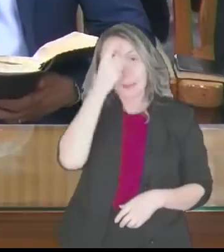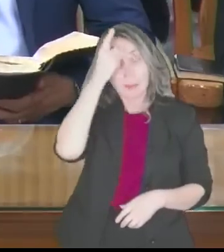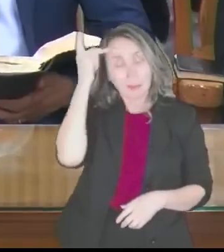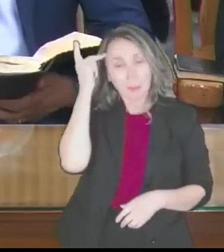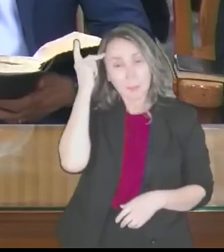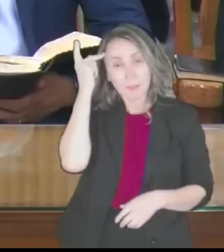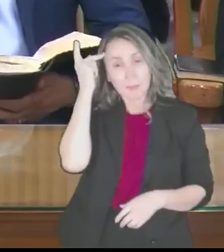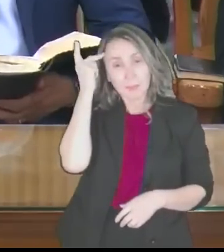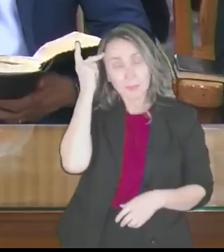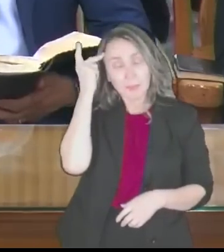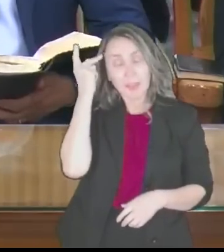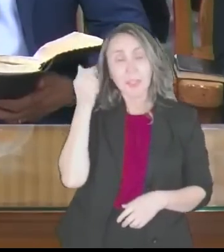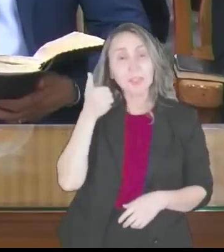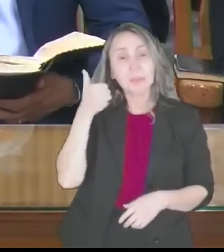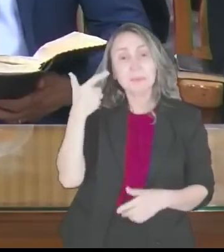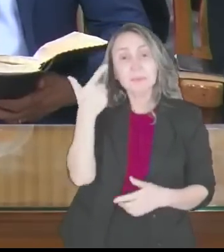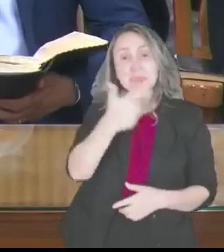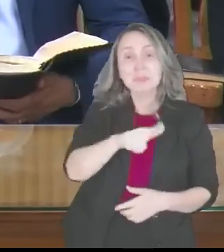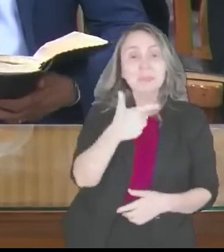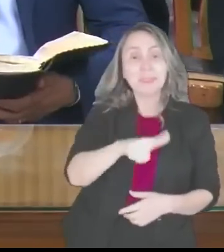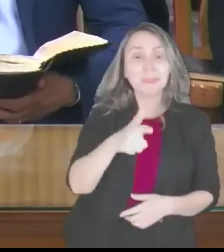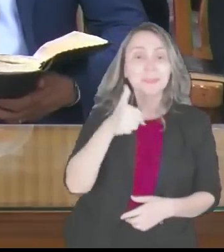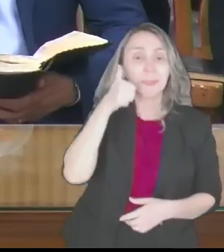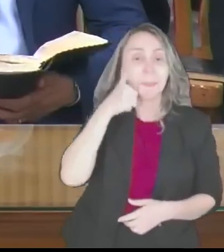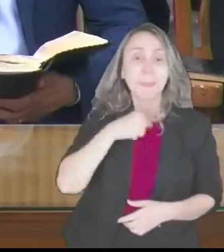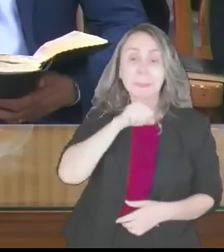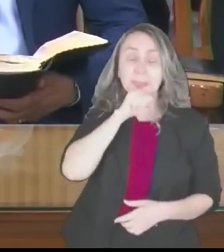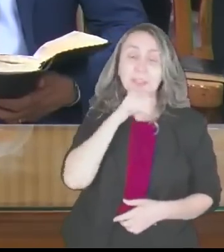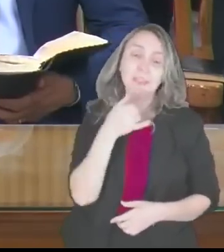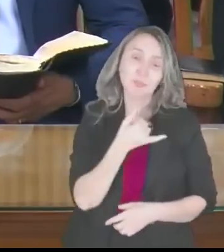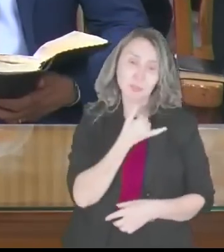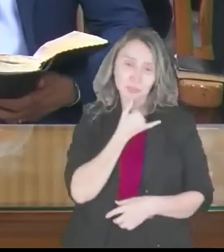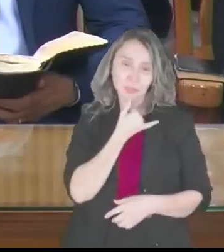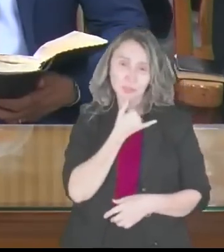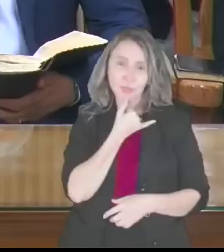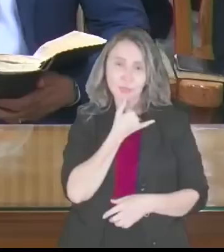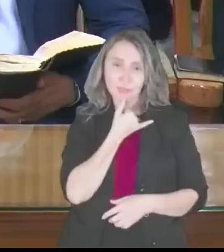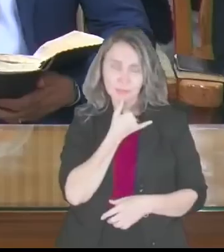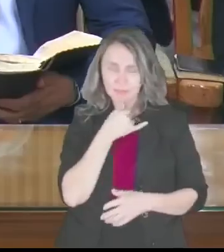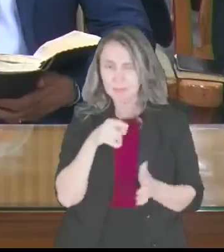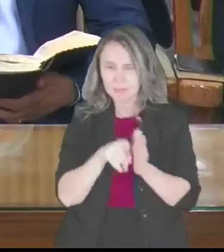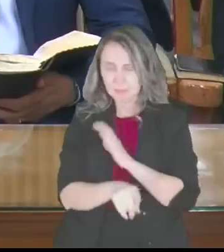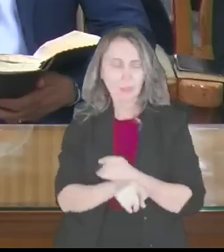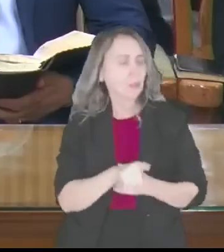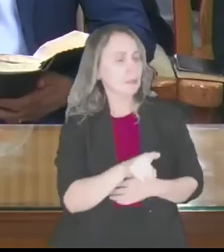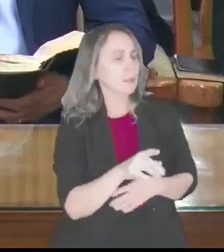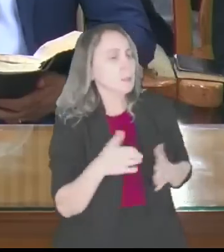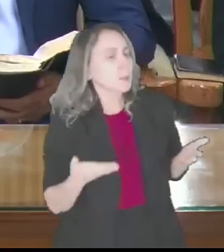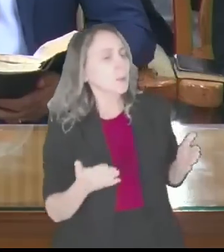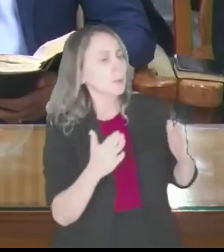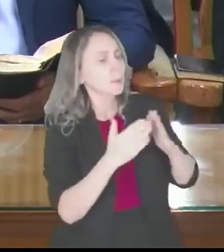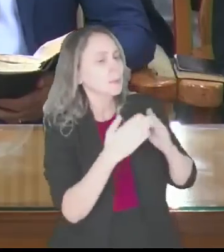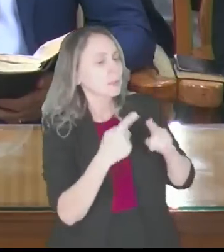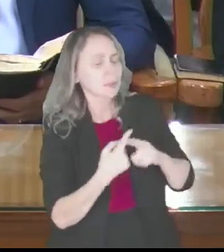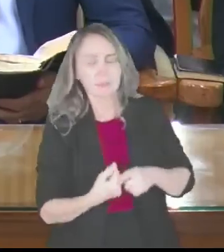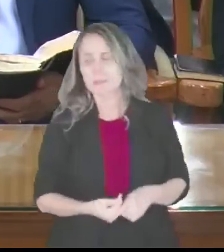mãe. Triste daquele que não tem mãe. Você pertence a qual igreja? Não, eu não tenho igreja, eu sou